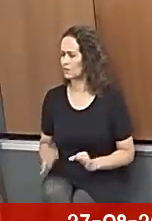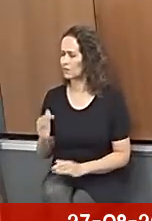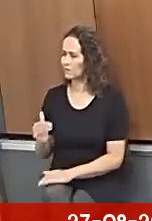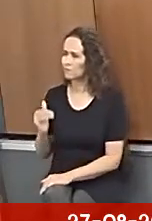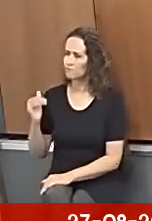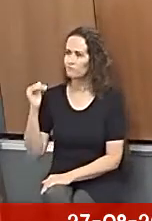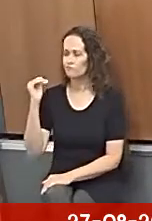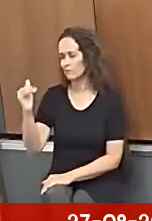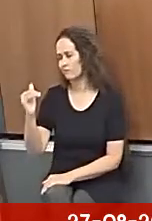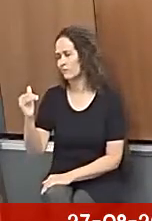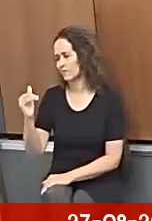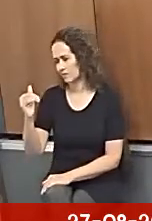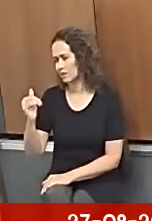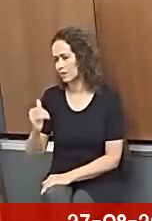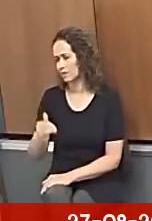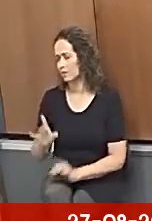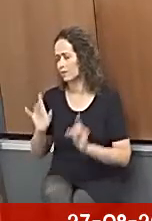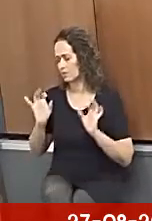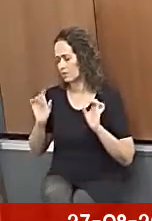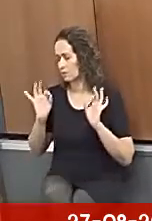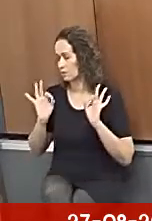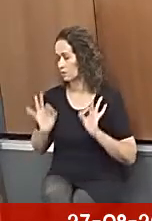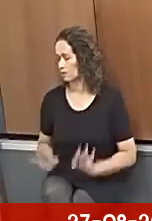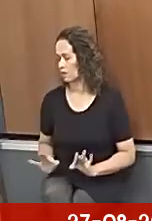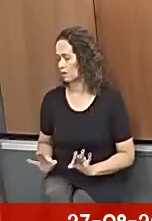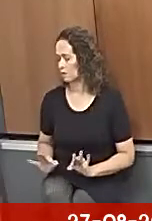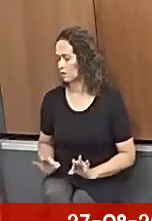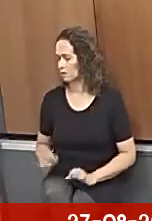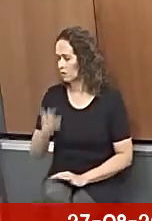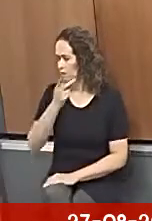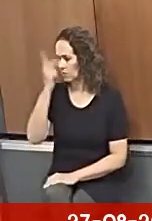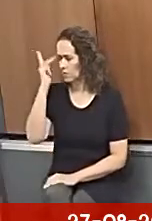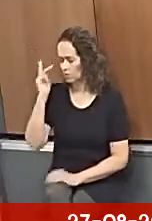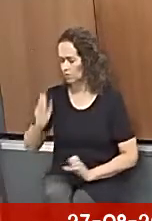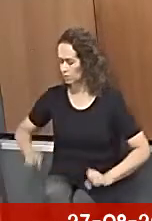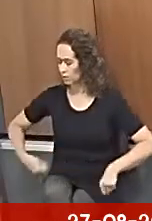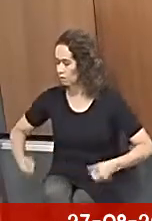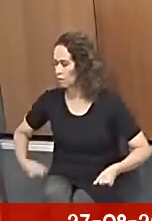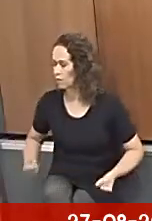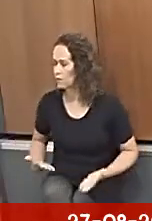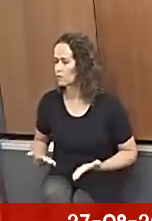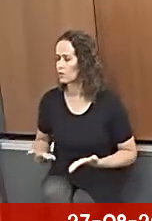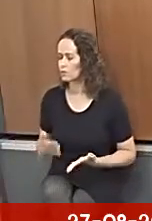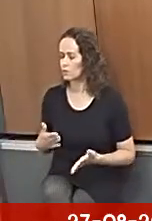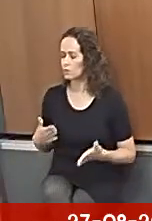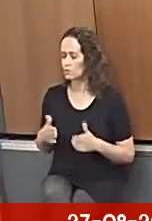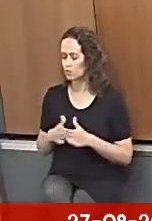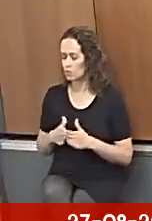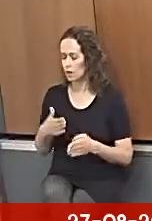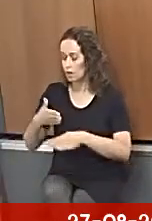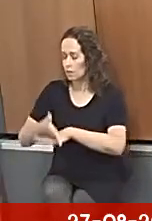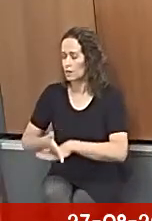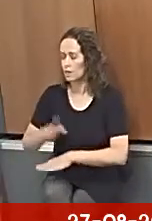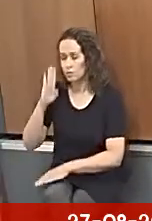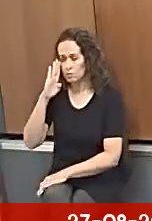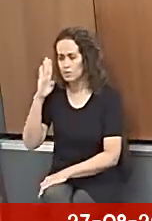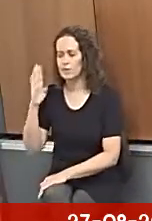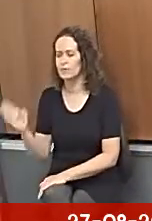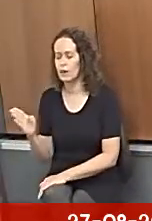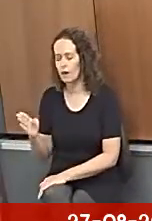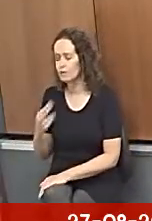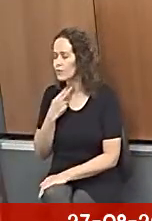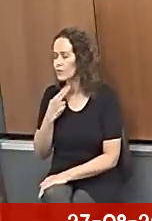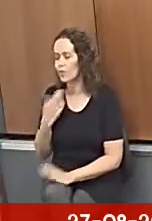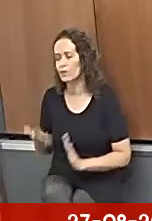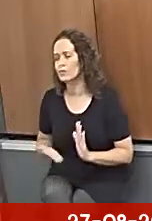eu a dignidade do cadeirante de poder entrar no acesso principal e atinge todos os setores do mineral não pode ser tirada